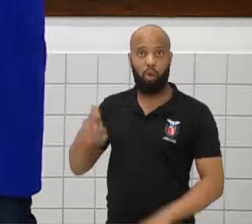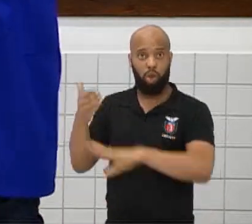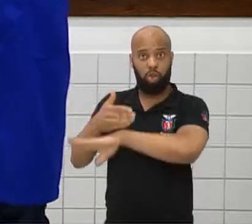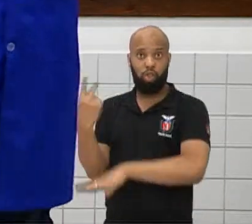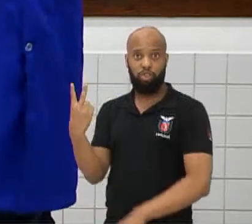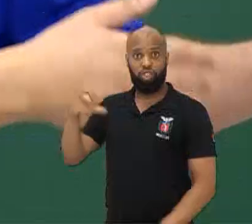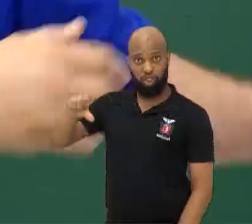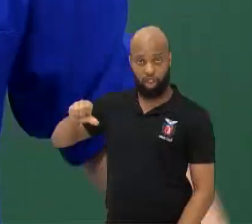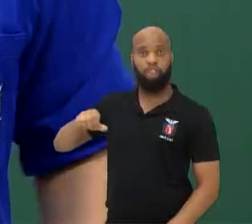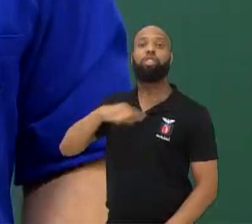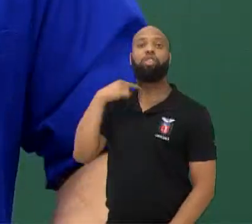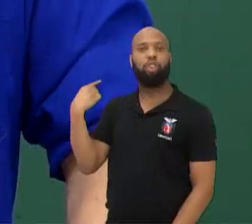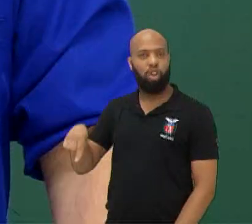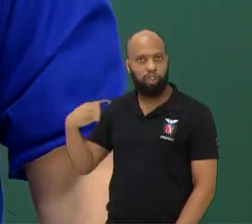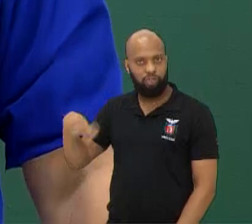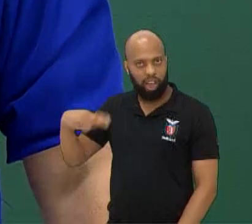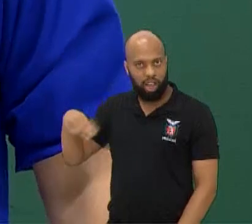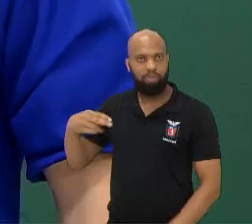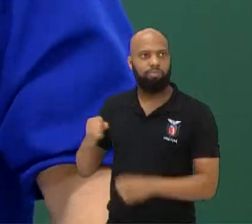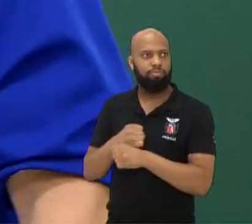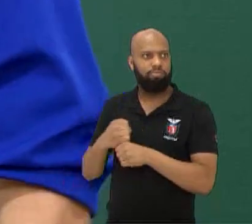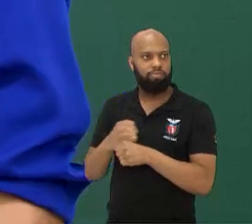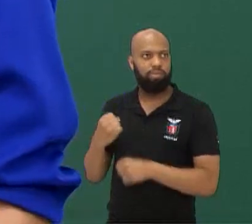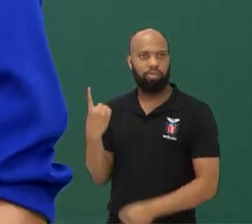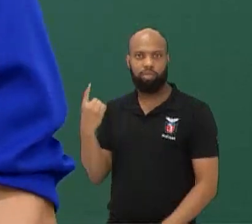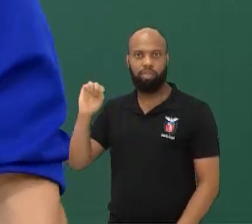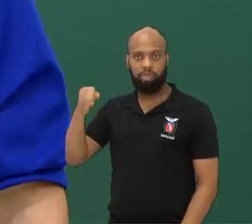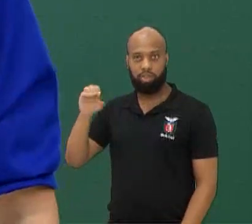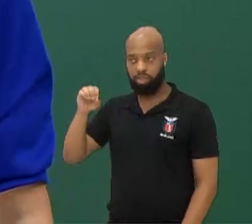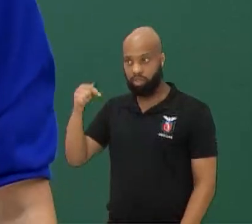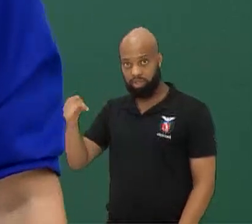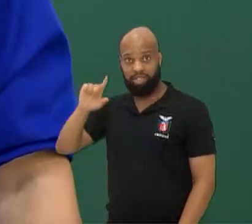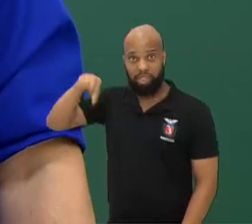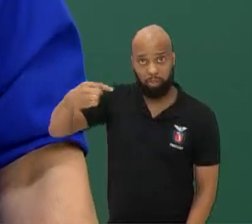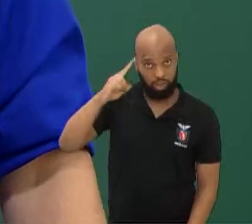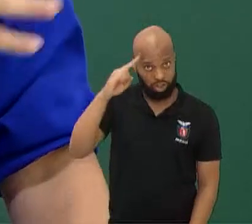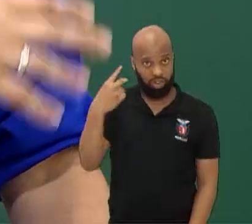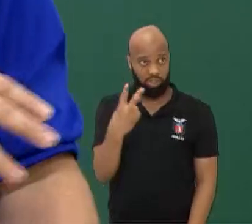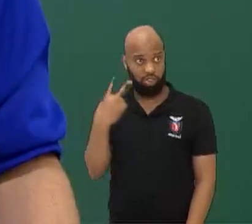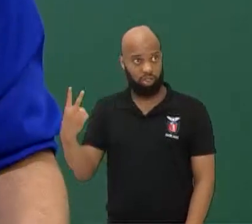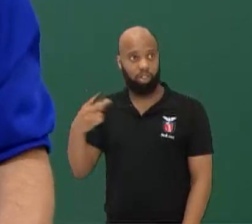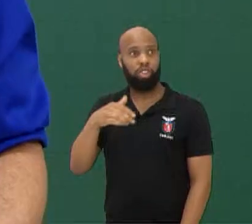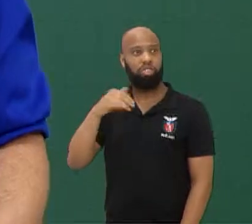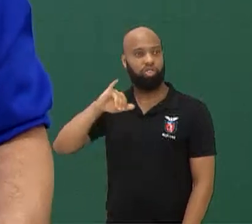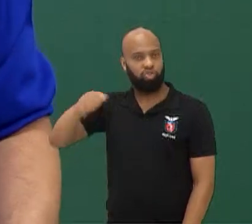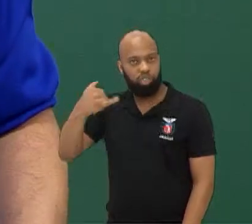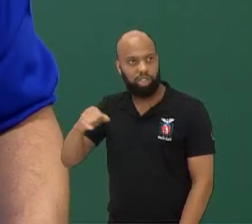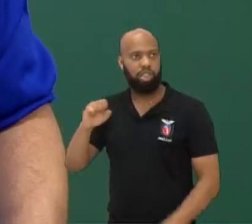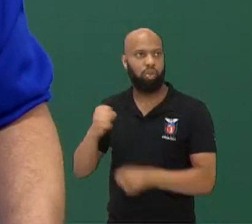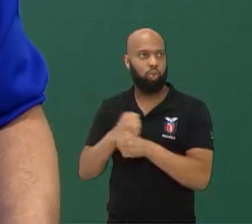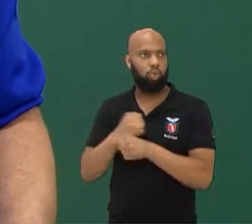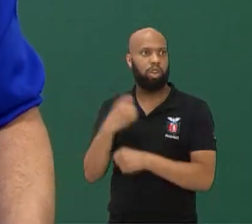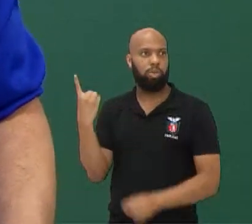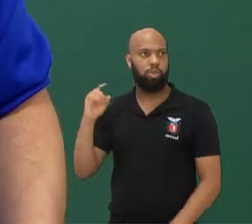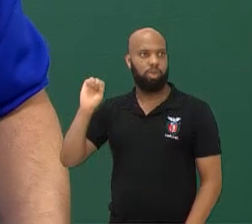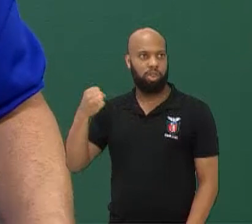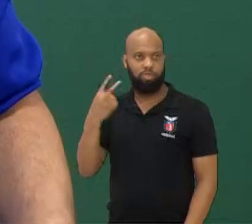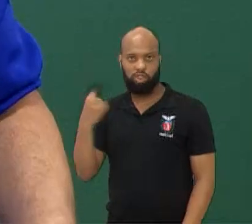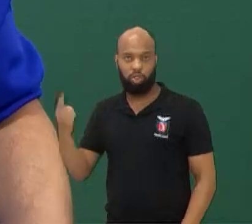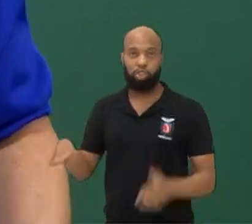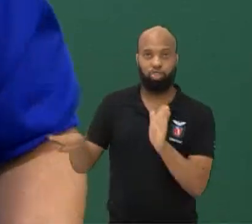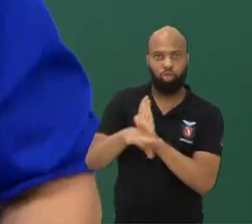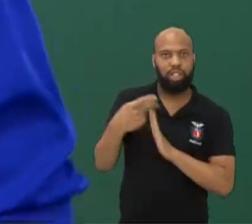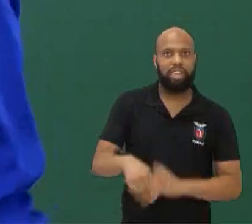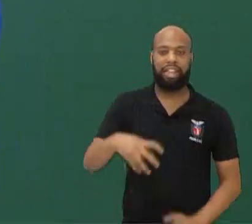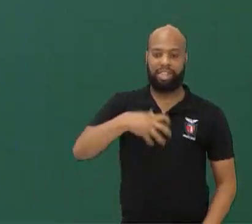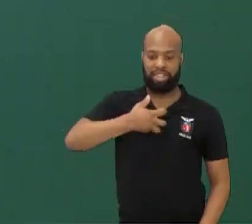1807 e 54 dias depois, no dia 22 de janeiro de 1808, chegaram em Salvador.